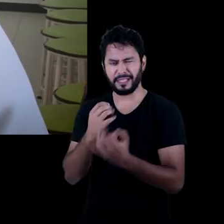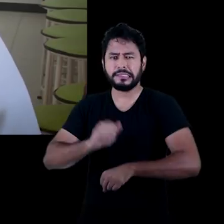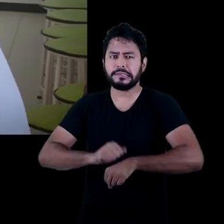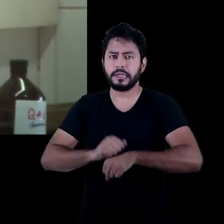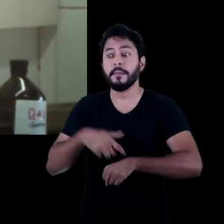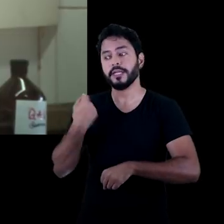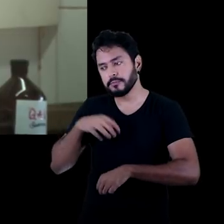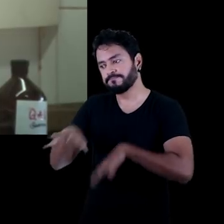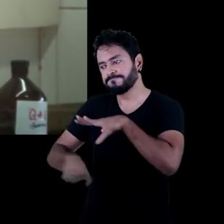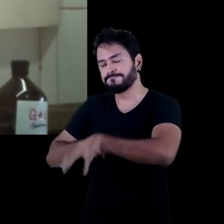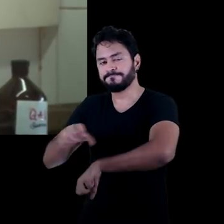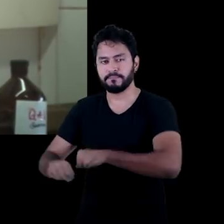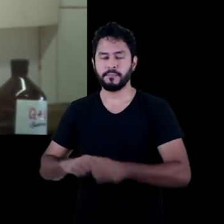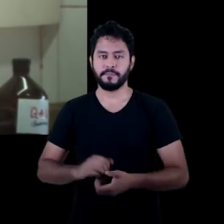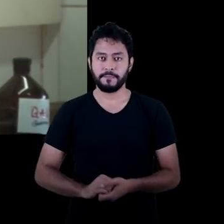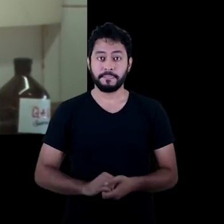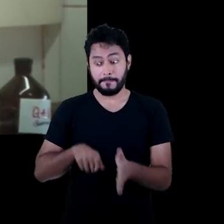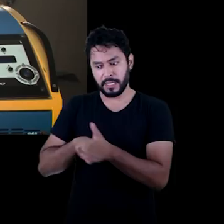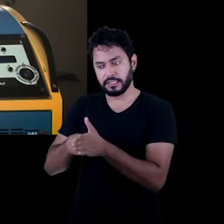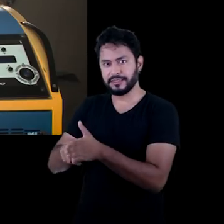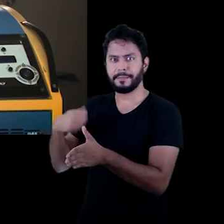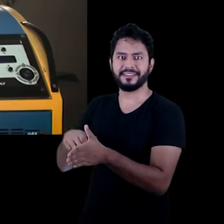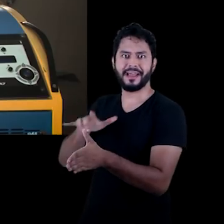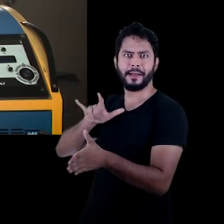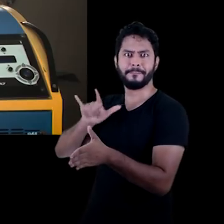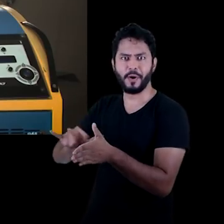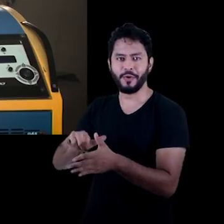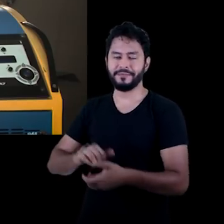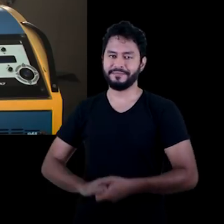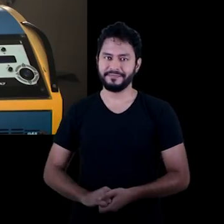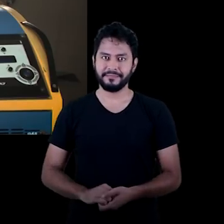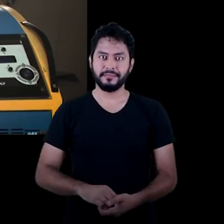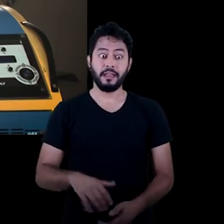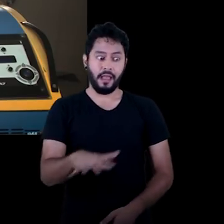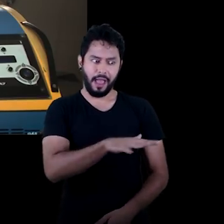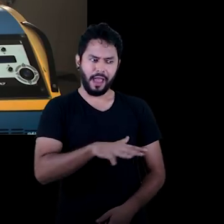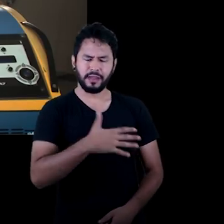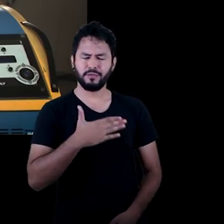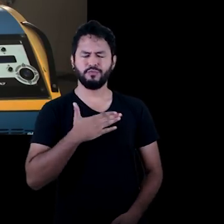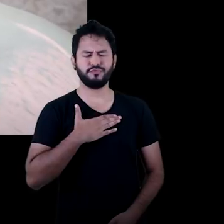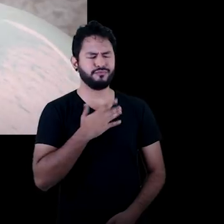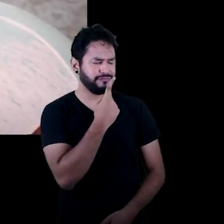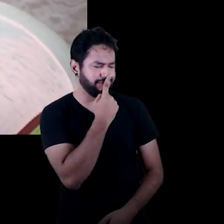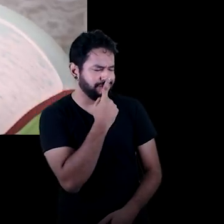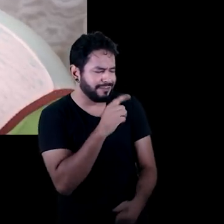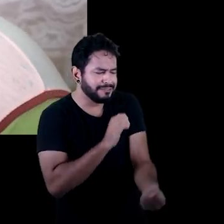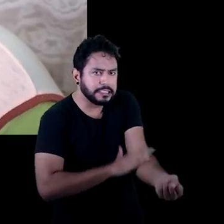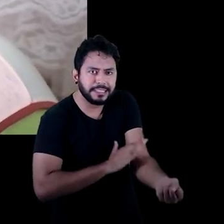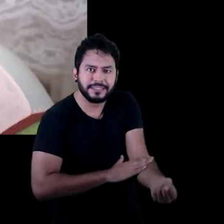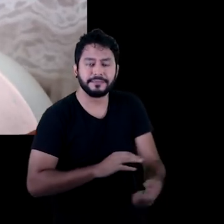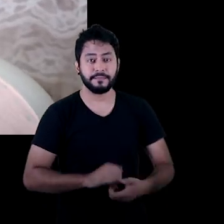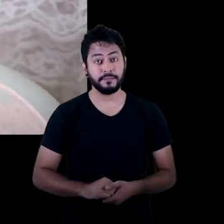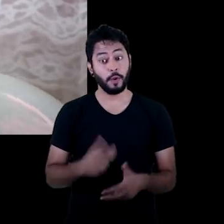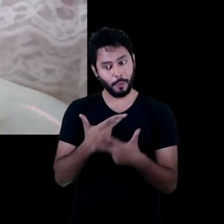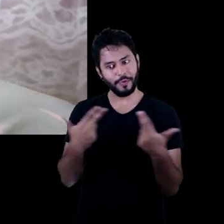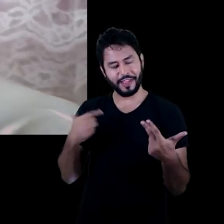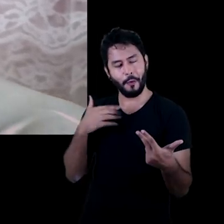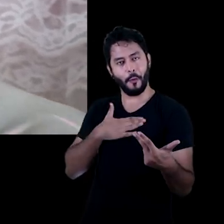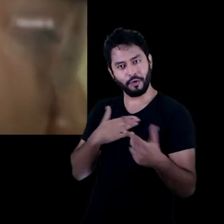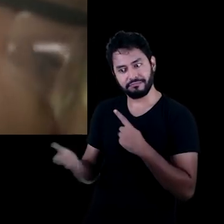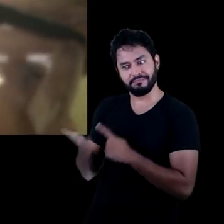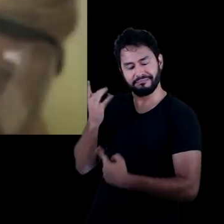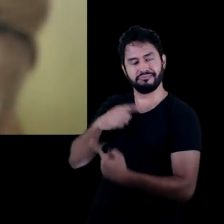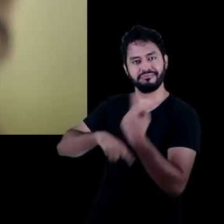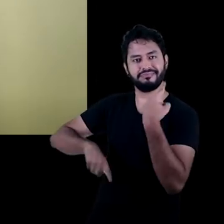humilde. Fazer pesquisa, a gente tem que ter amor. É uma área que corre na minha veia. É uma coisa que eu gosto e está me